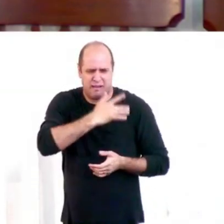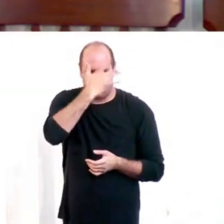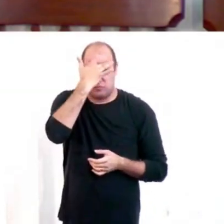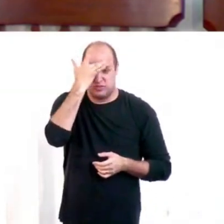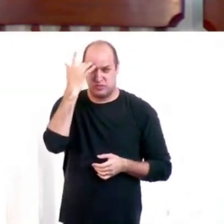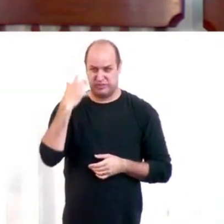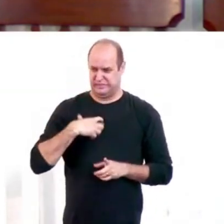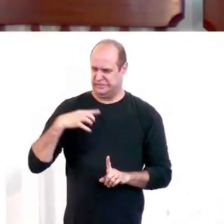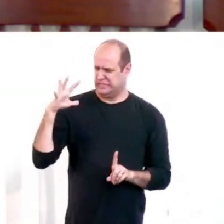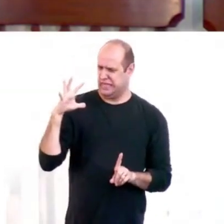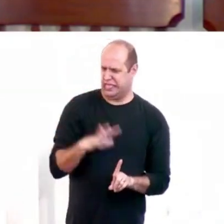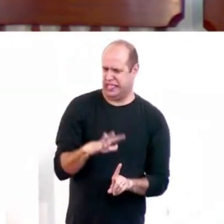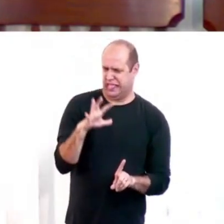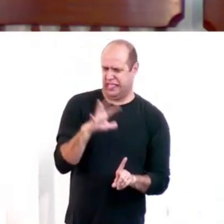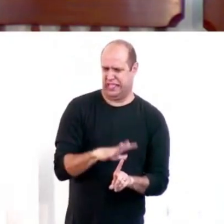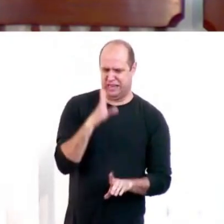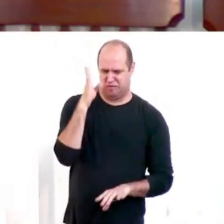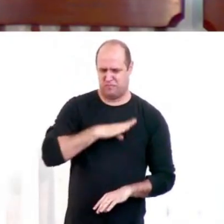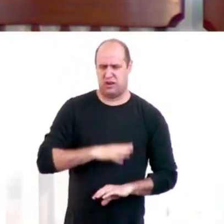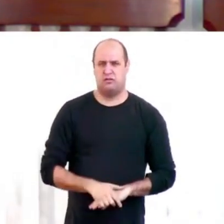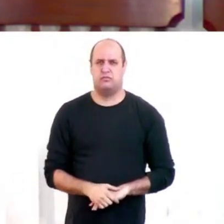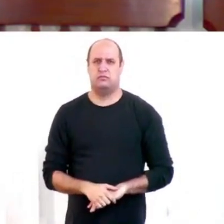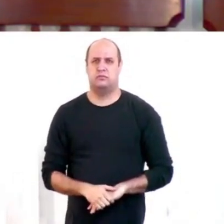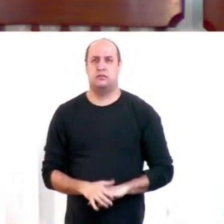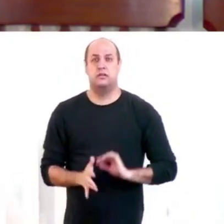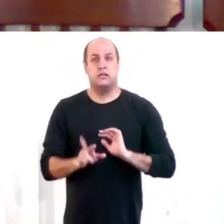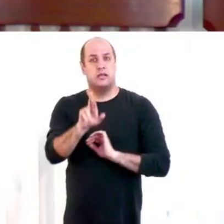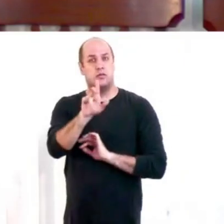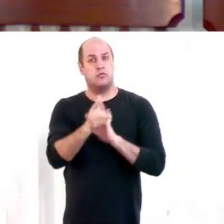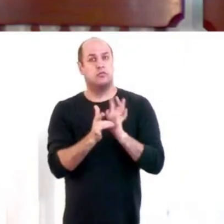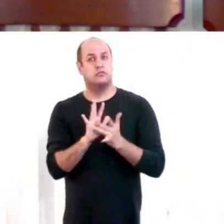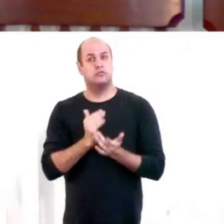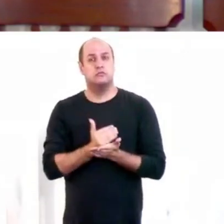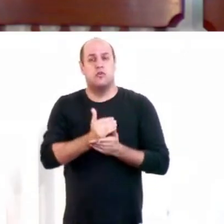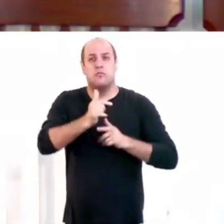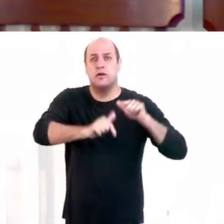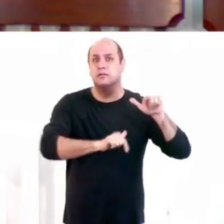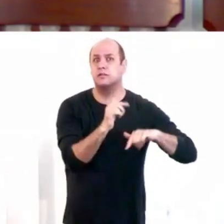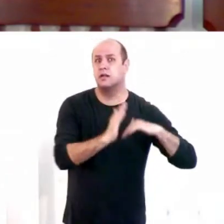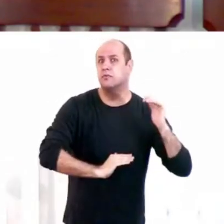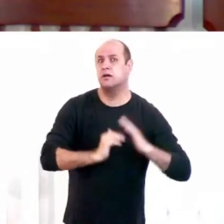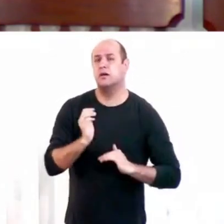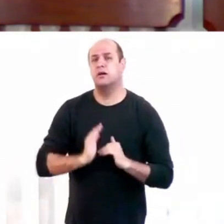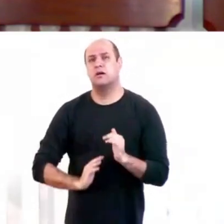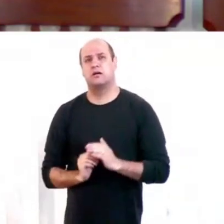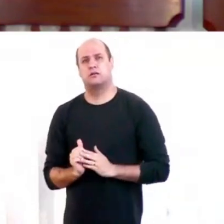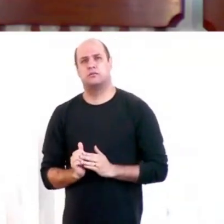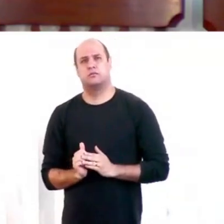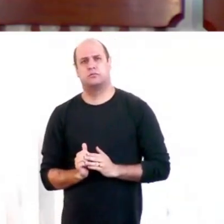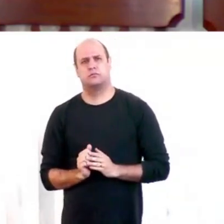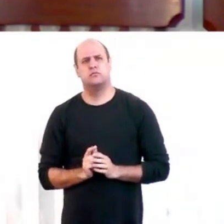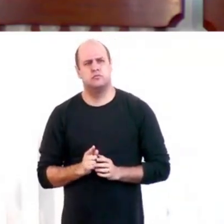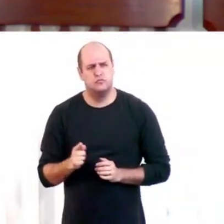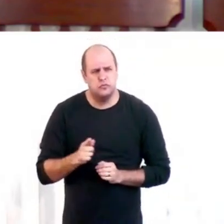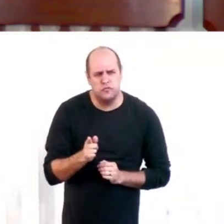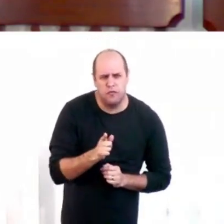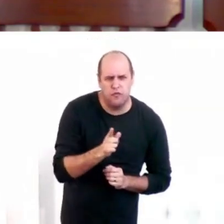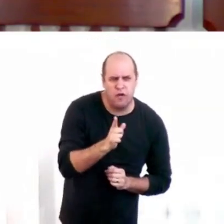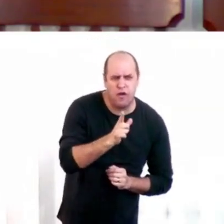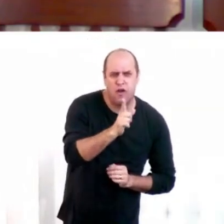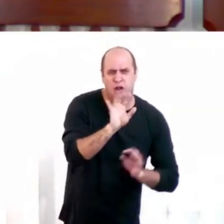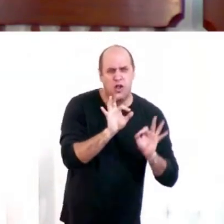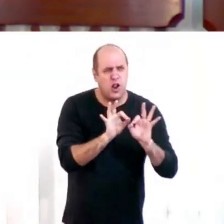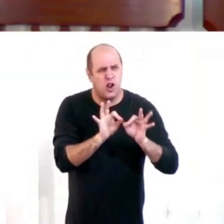opressão. Foi assim quando Jesus começou seu ministério e foi viver aos confins,